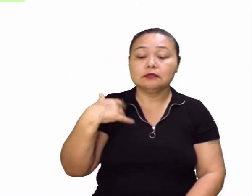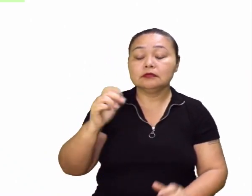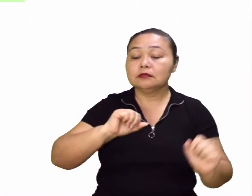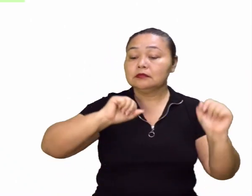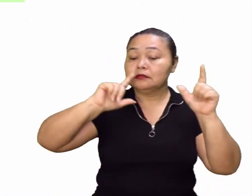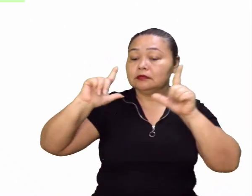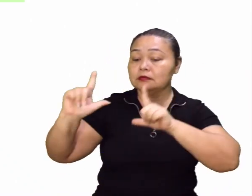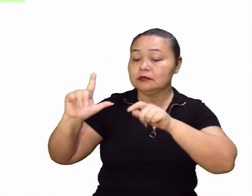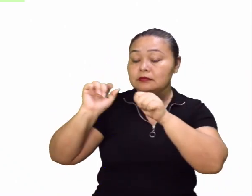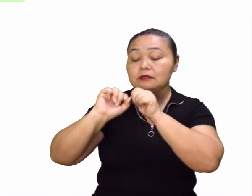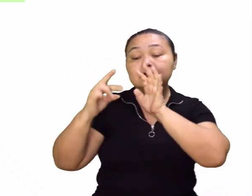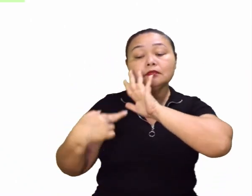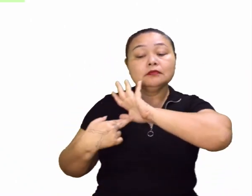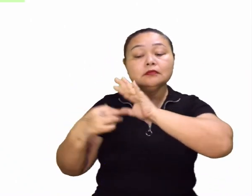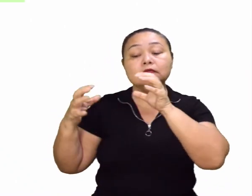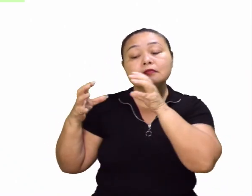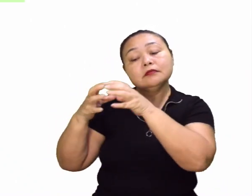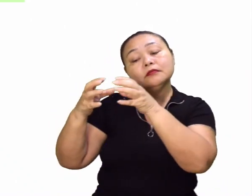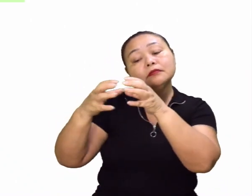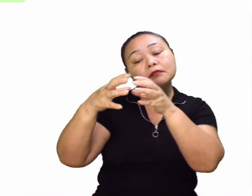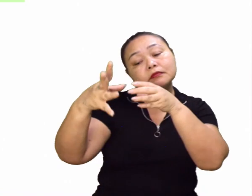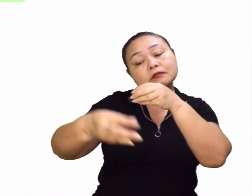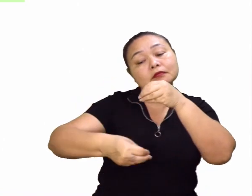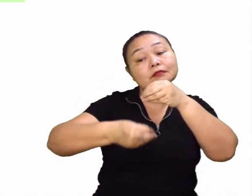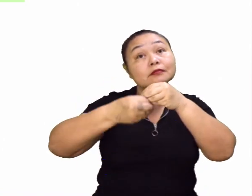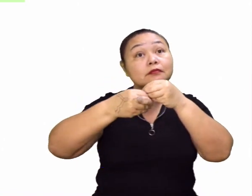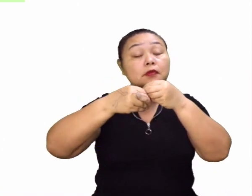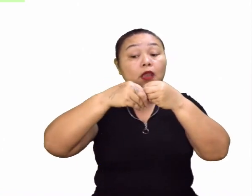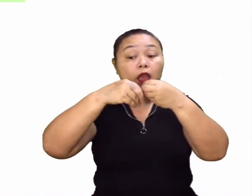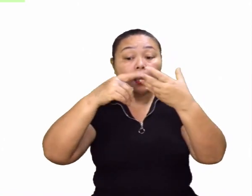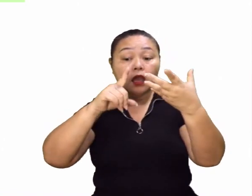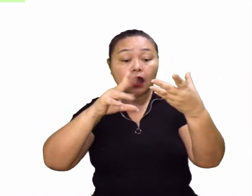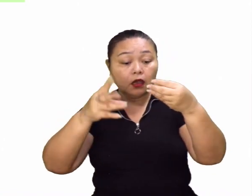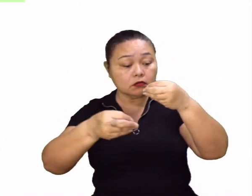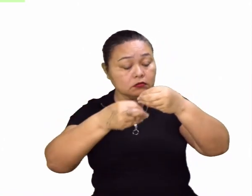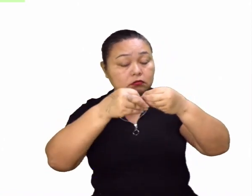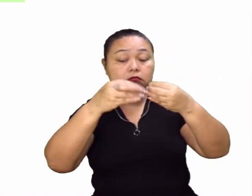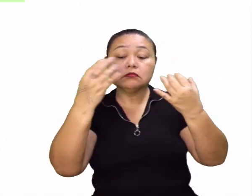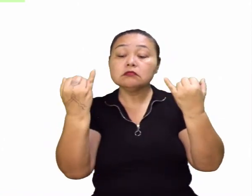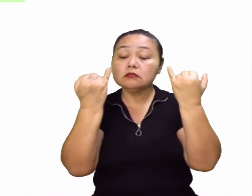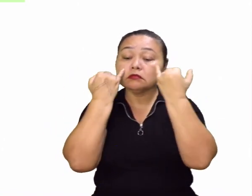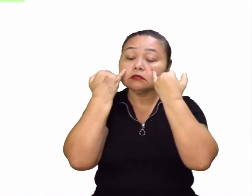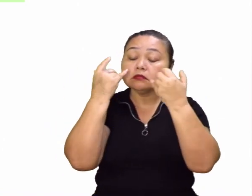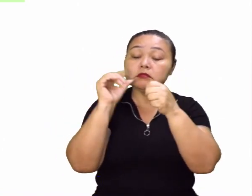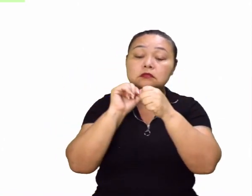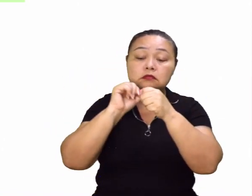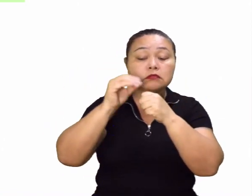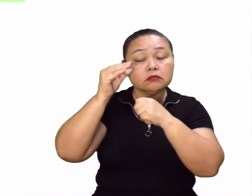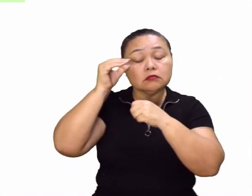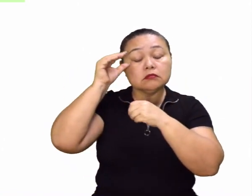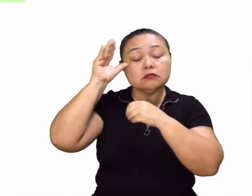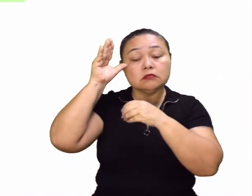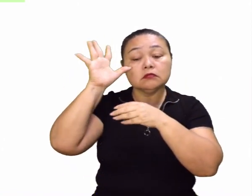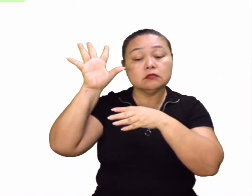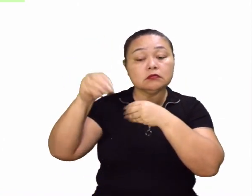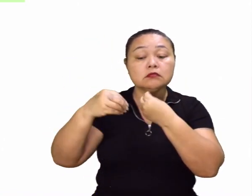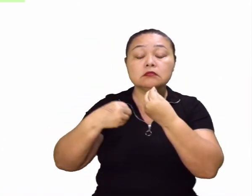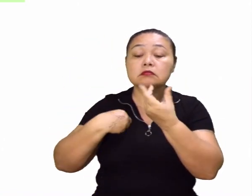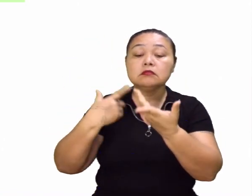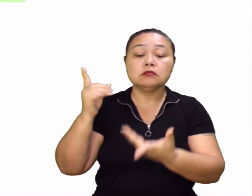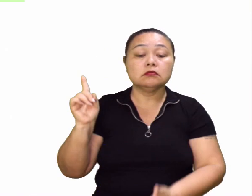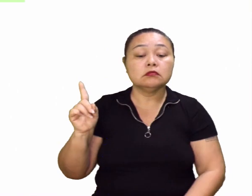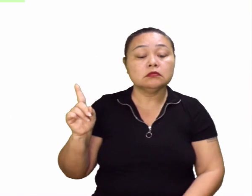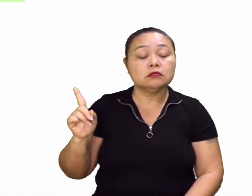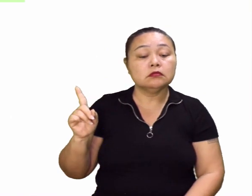está nos mostrando, é um conjunto de informações. Com certeza. Que estabelece o conhecimento e a informação do todo. Exatamente. Não é